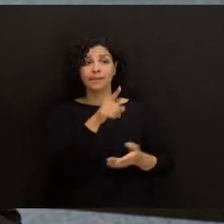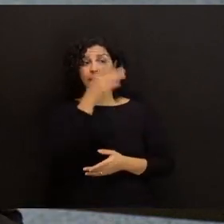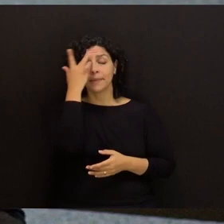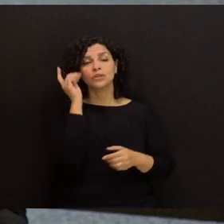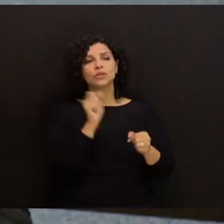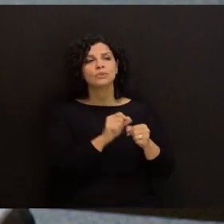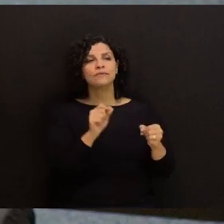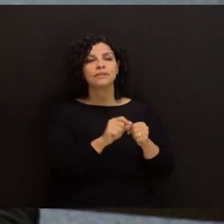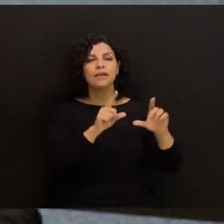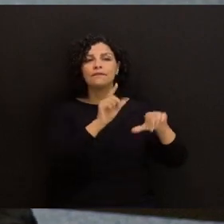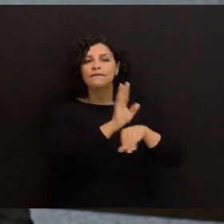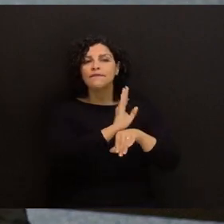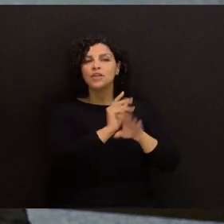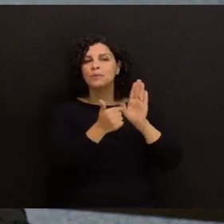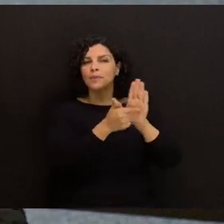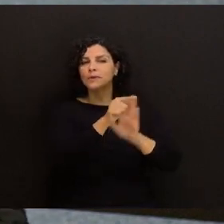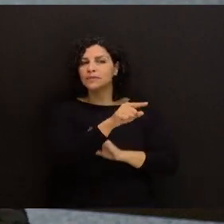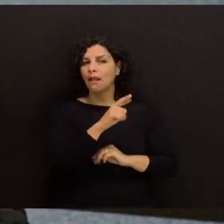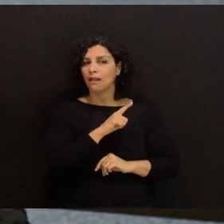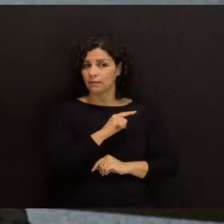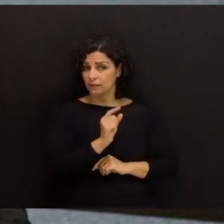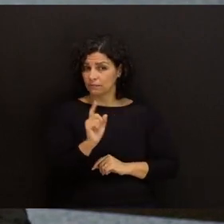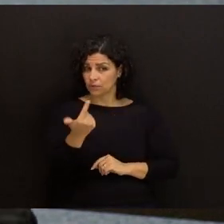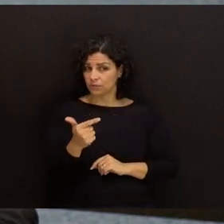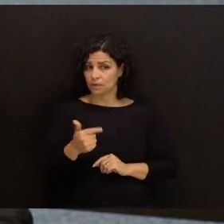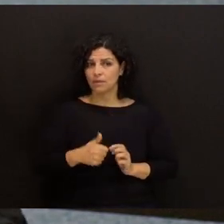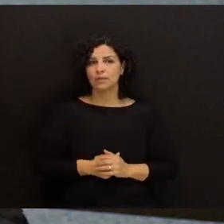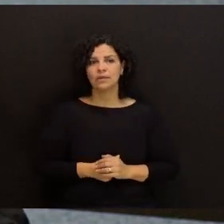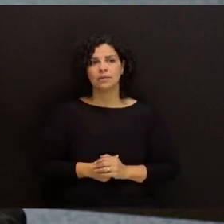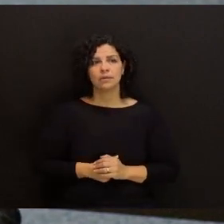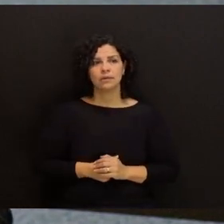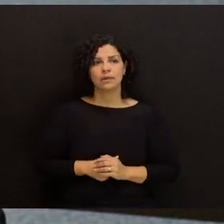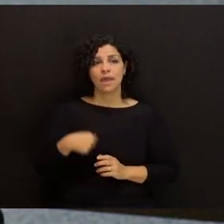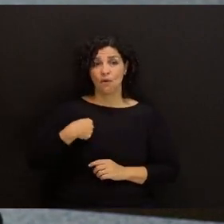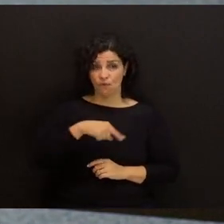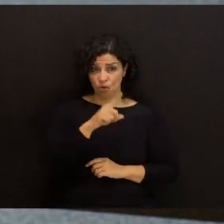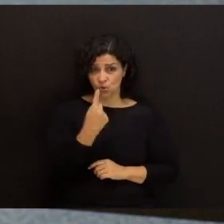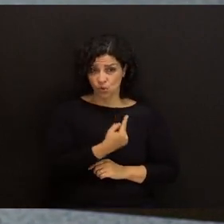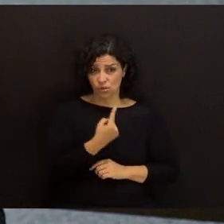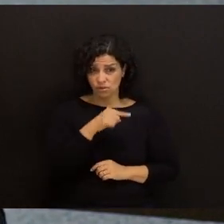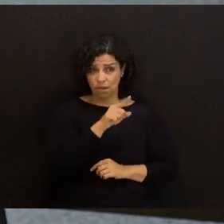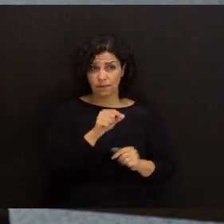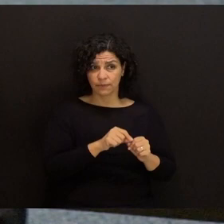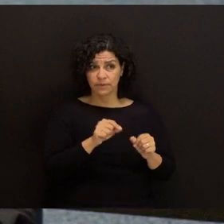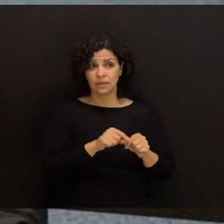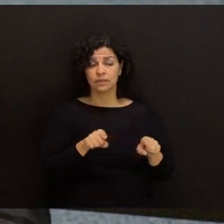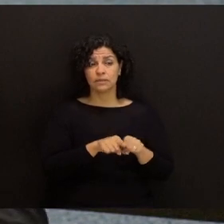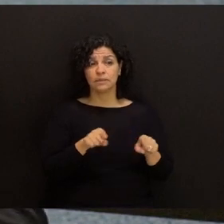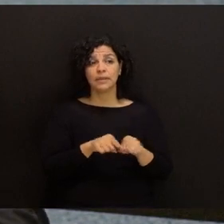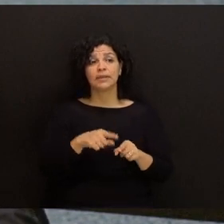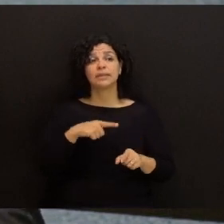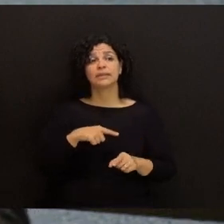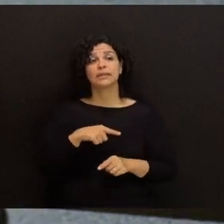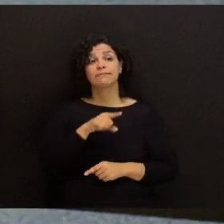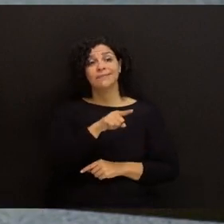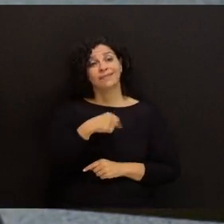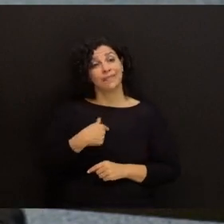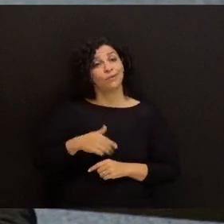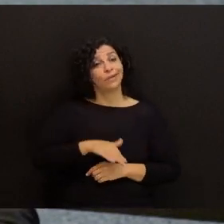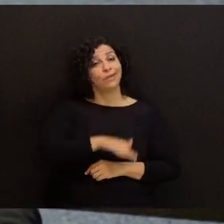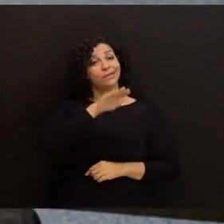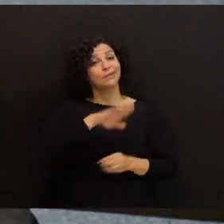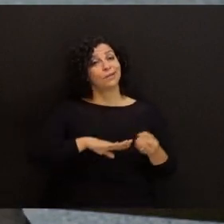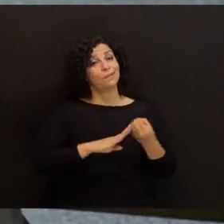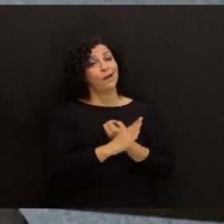um vídeo não tem ninguém para fazer nada lá eu não vou da minha cara tapa lá Lembrando que o senhor me criei